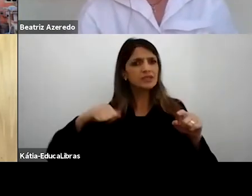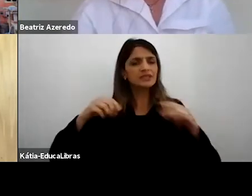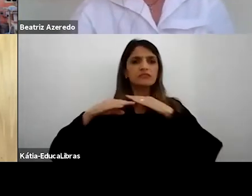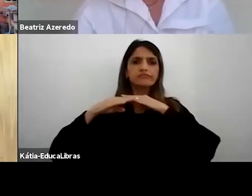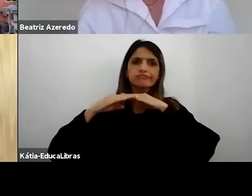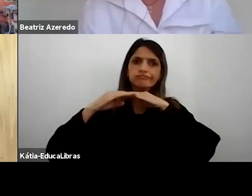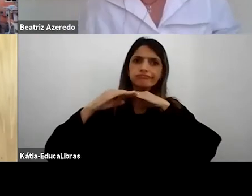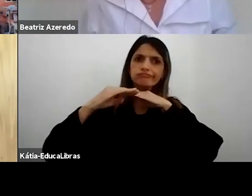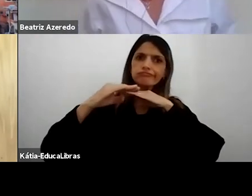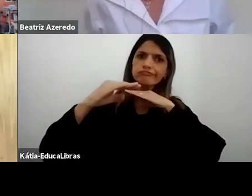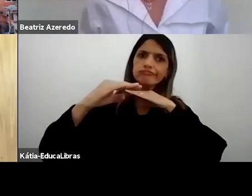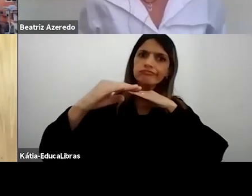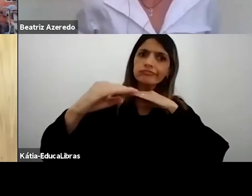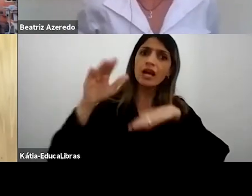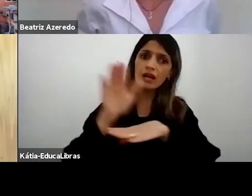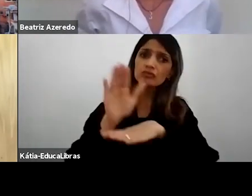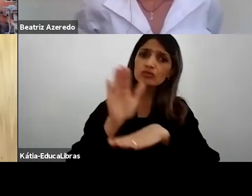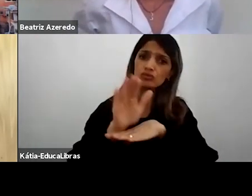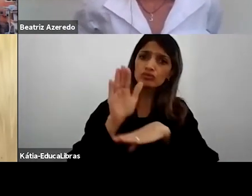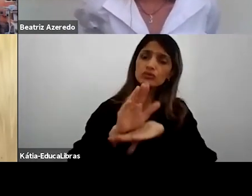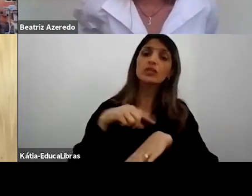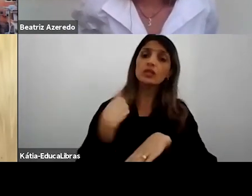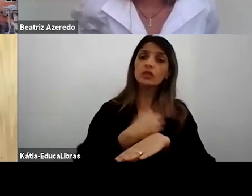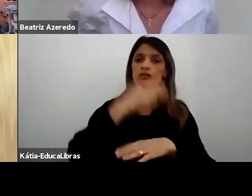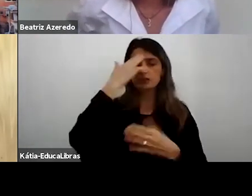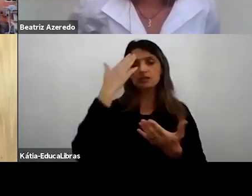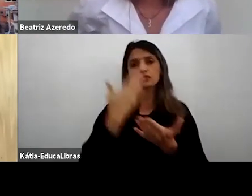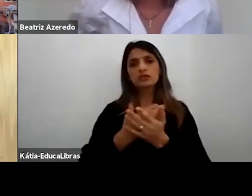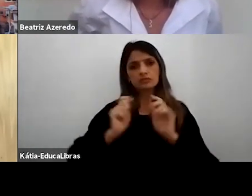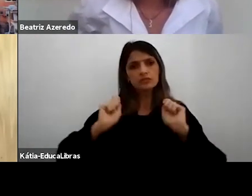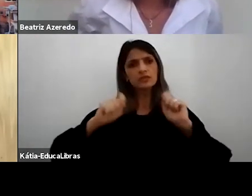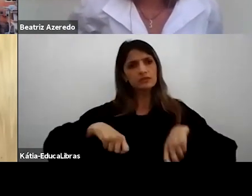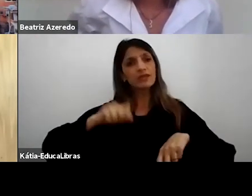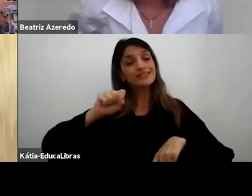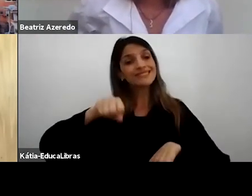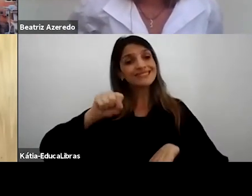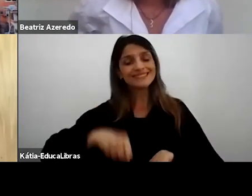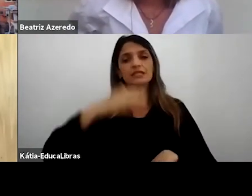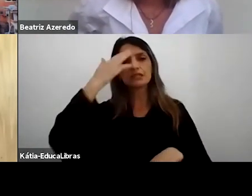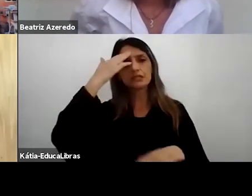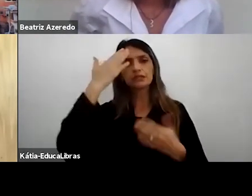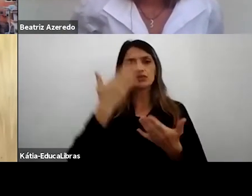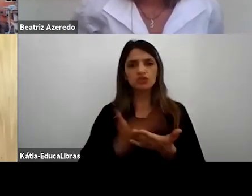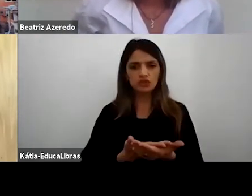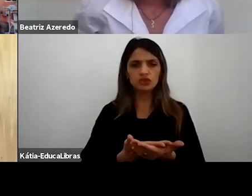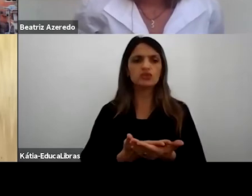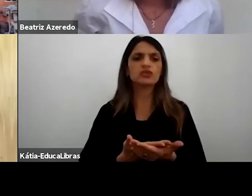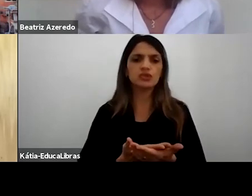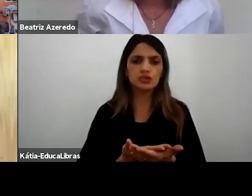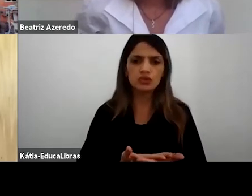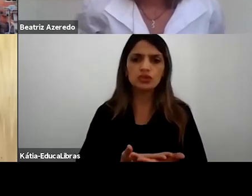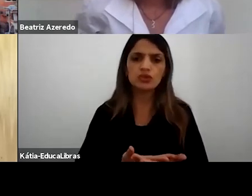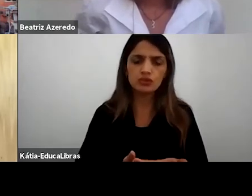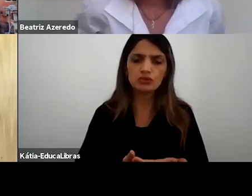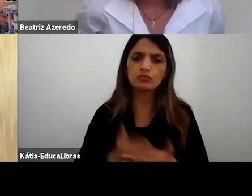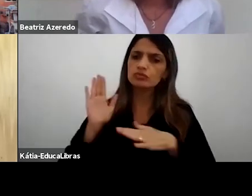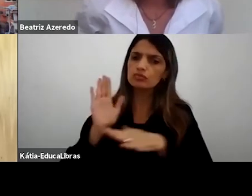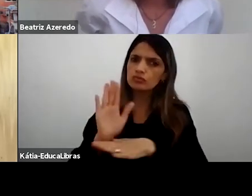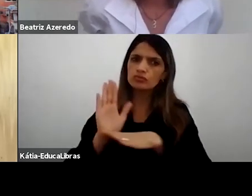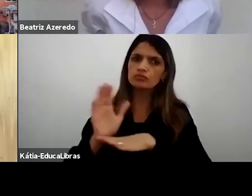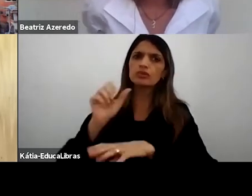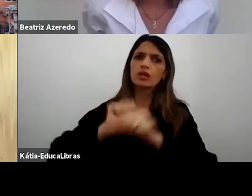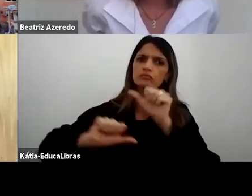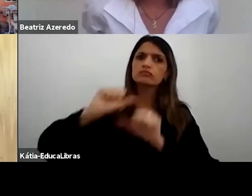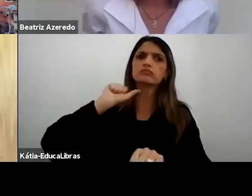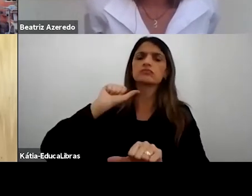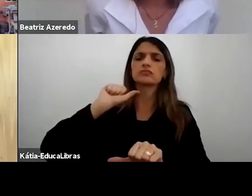nós acreditamos muito no potencial. Então, por isso que nós acreditamos em empreender na transformação e que a gente precisa